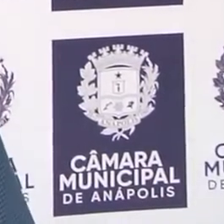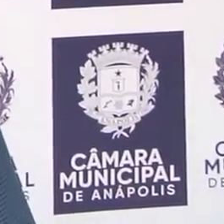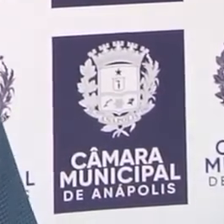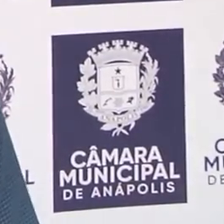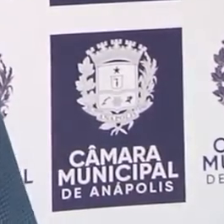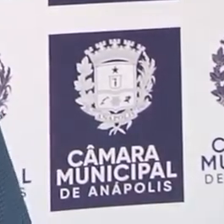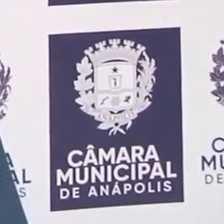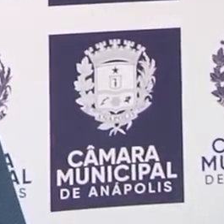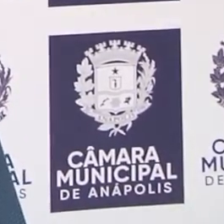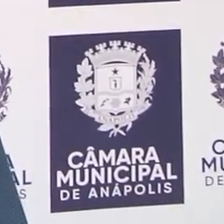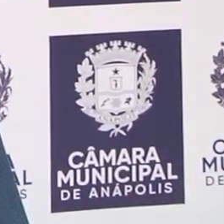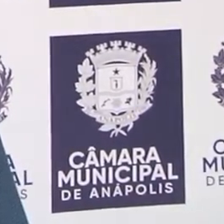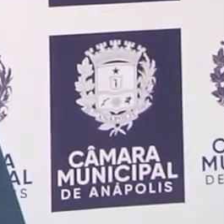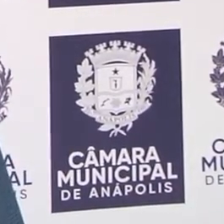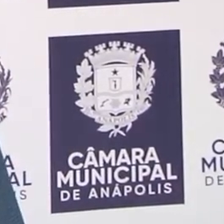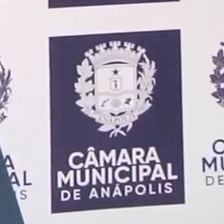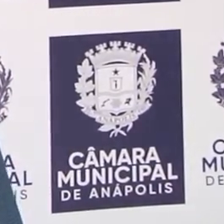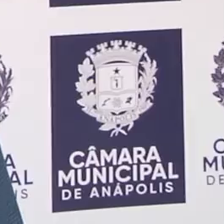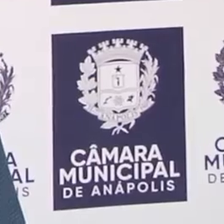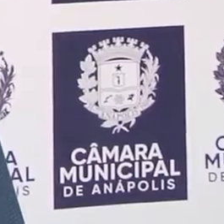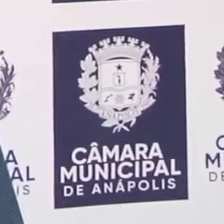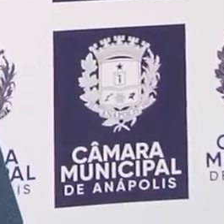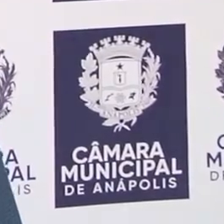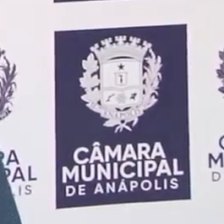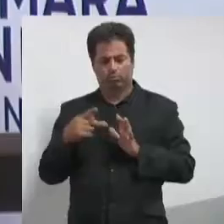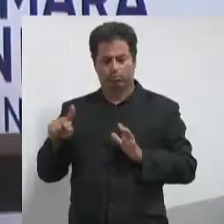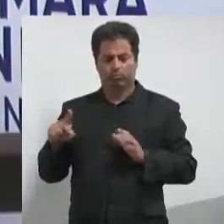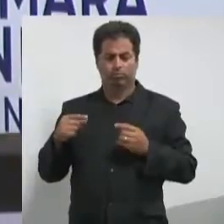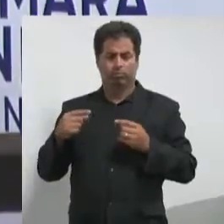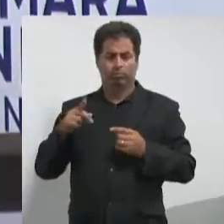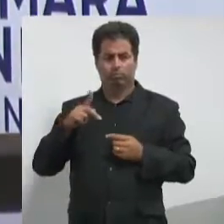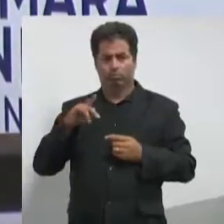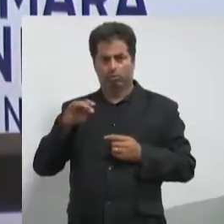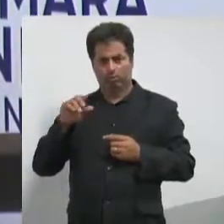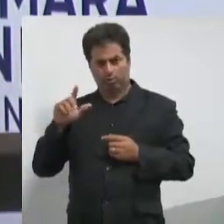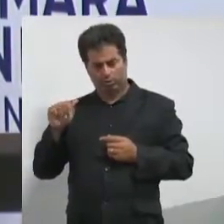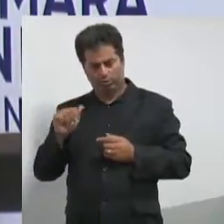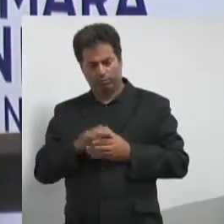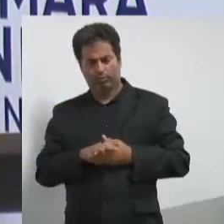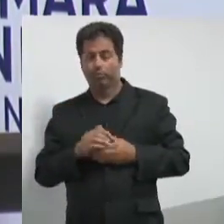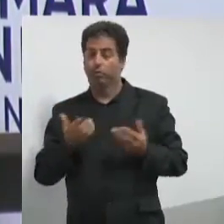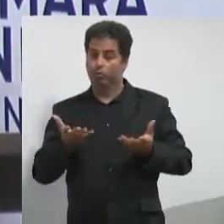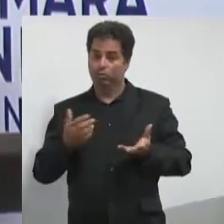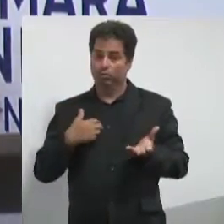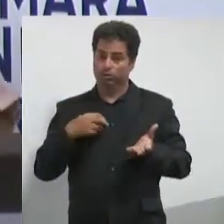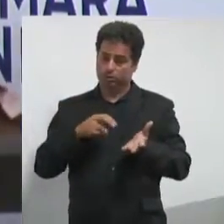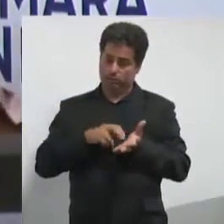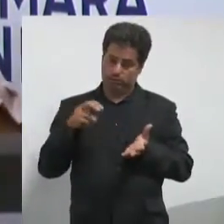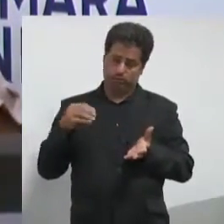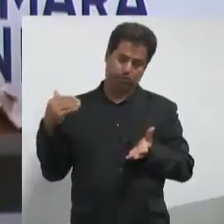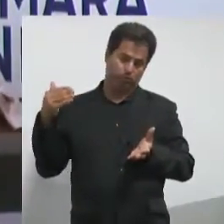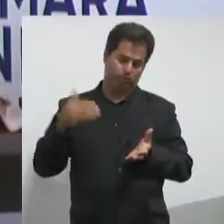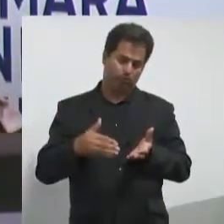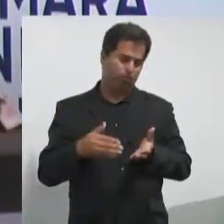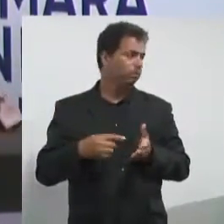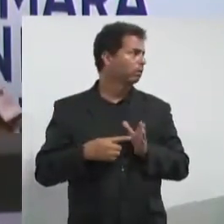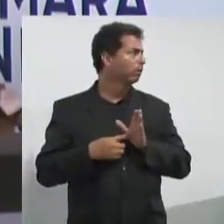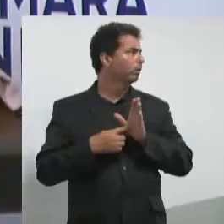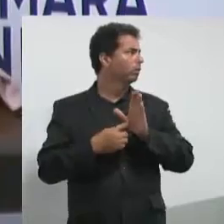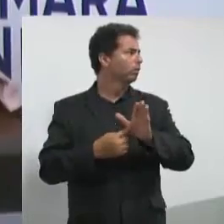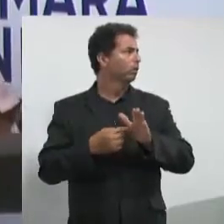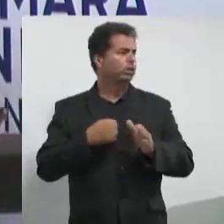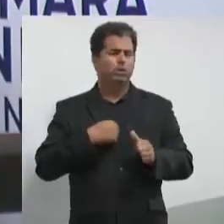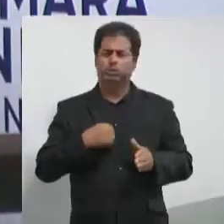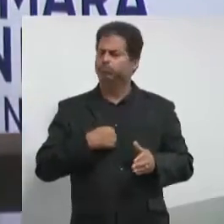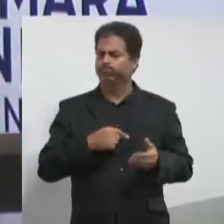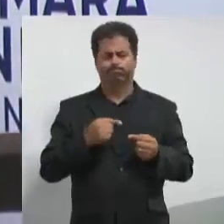chefia ou diretoria nas secretarias municipais. E eu estou aqui nesta manhã para mostrar a minha